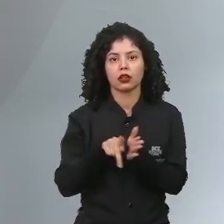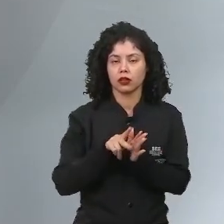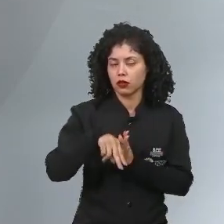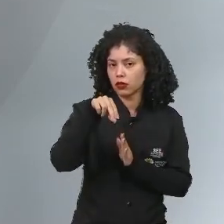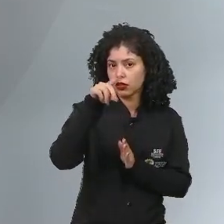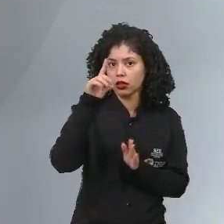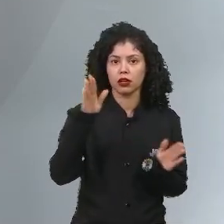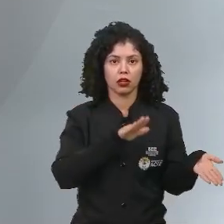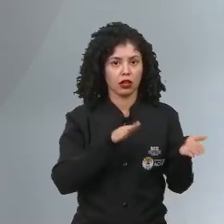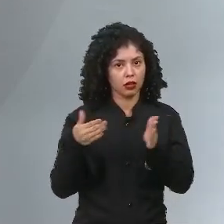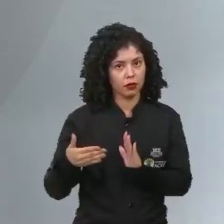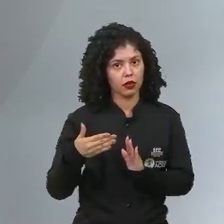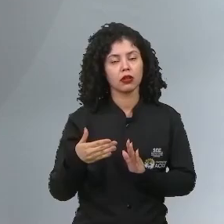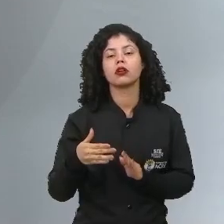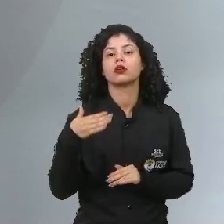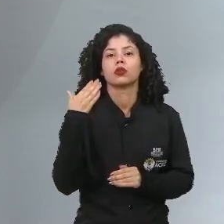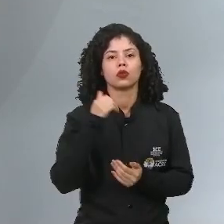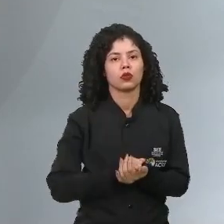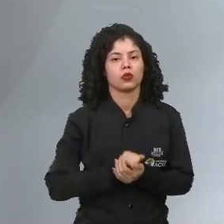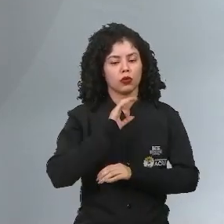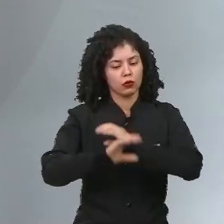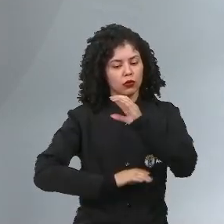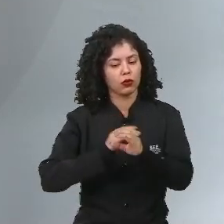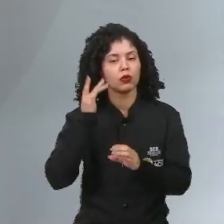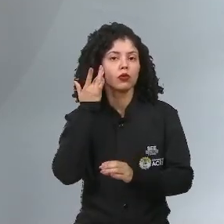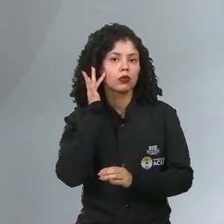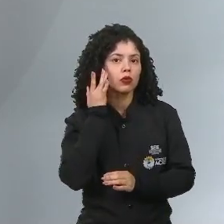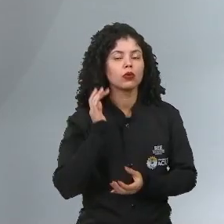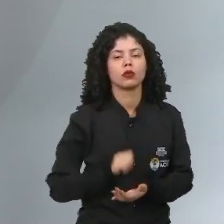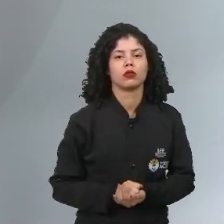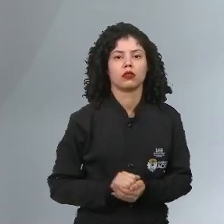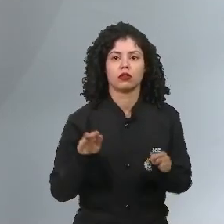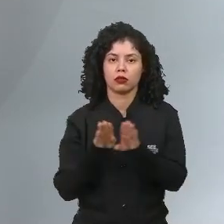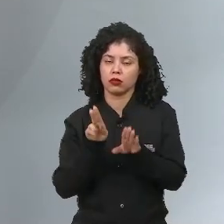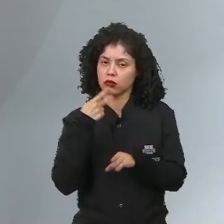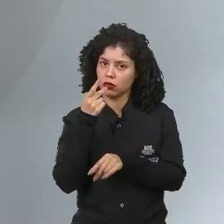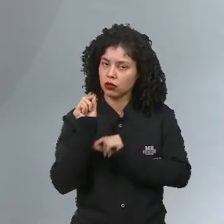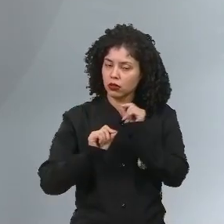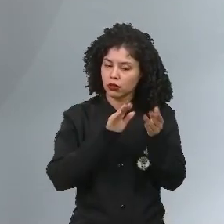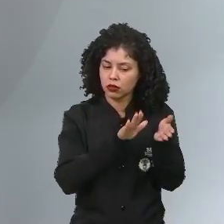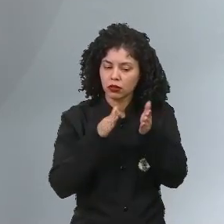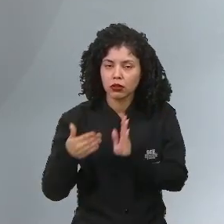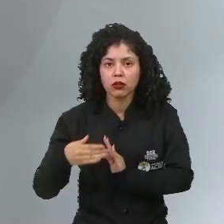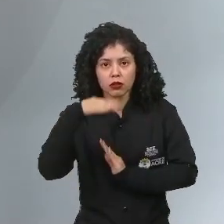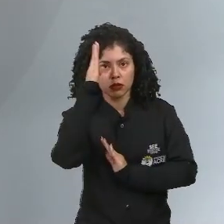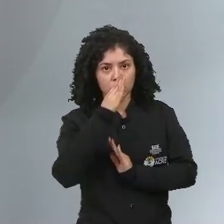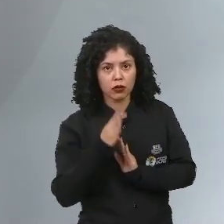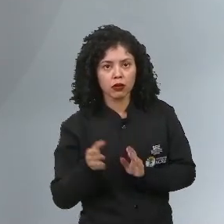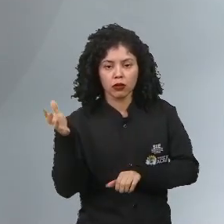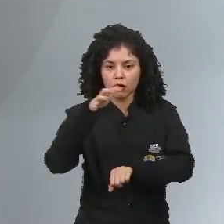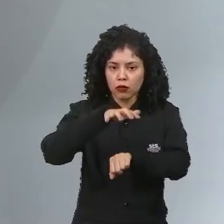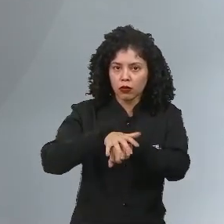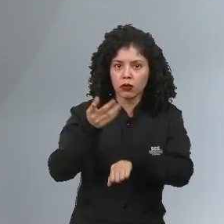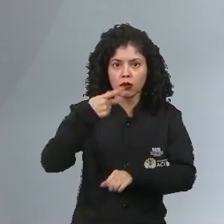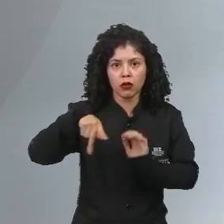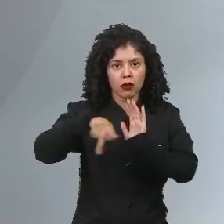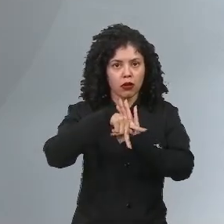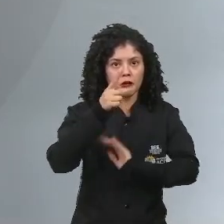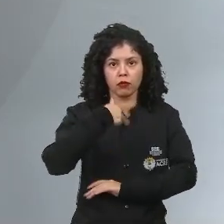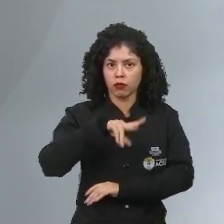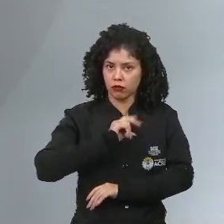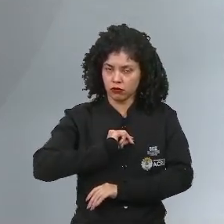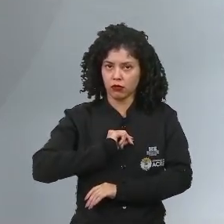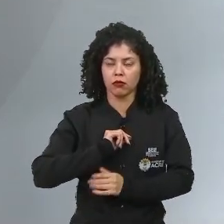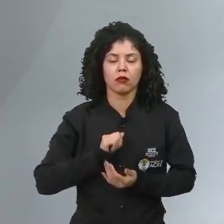e parte para o ciclo do ouro. Mais especificamente, estamos falando de uma fase em que o Brasil era colônia de Portugal, era a fase do